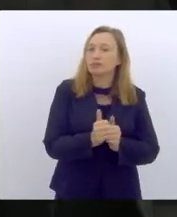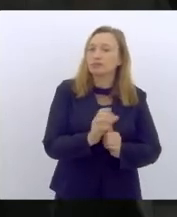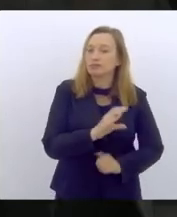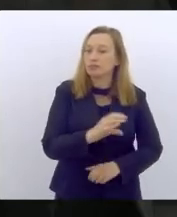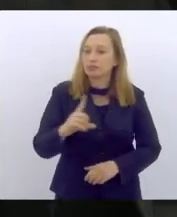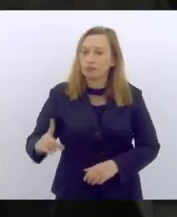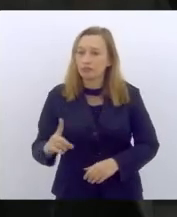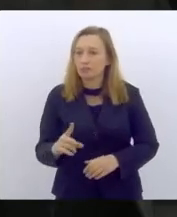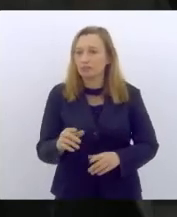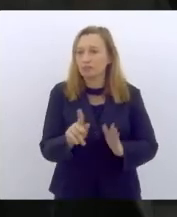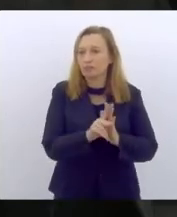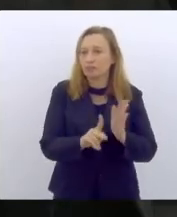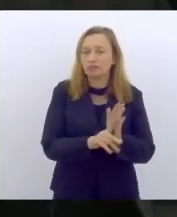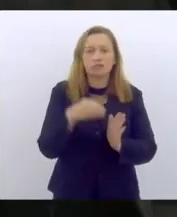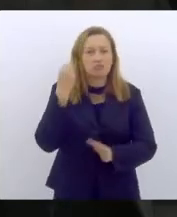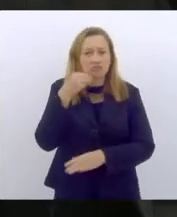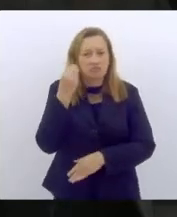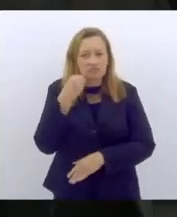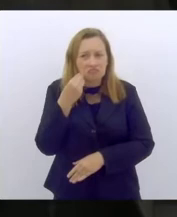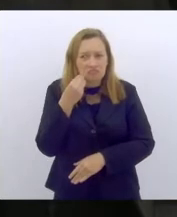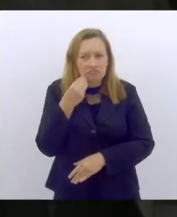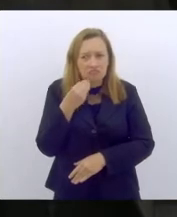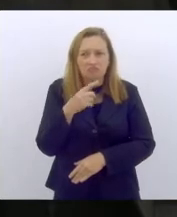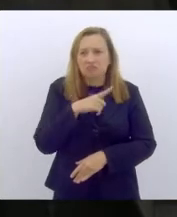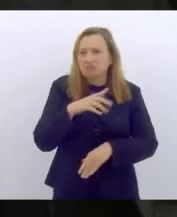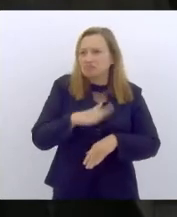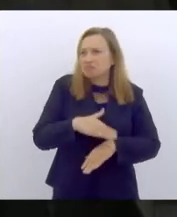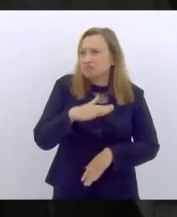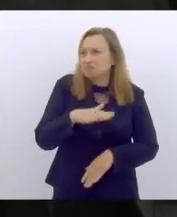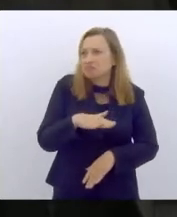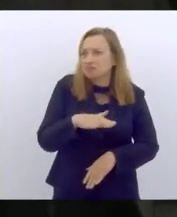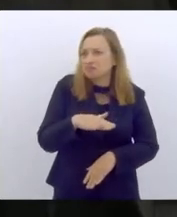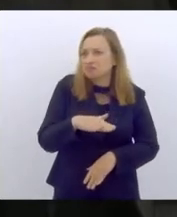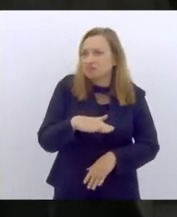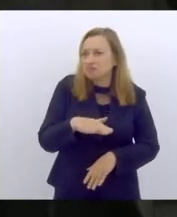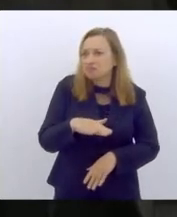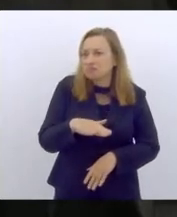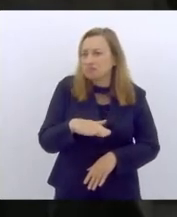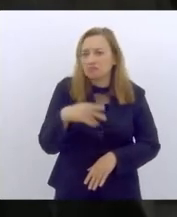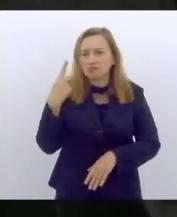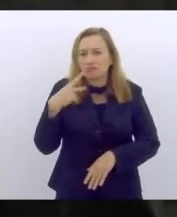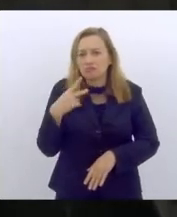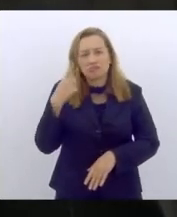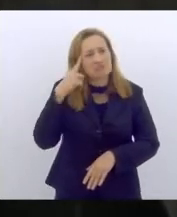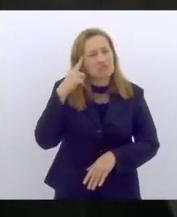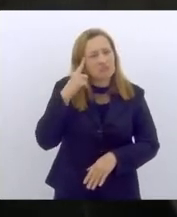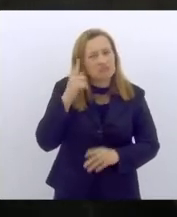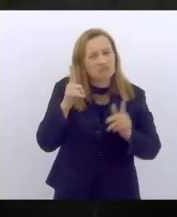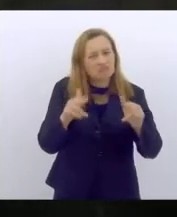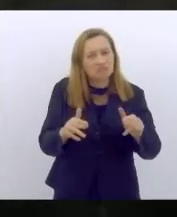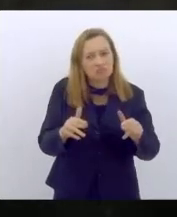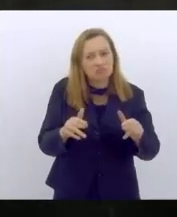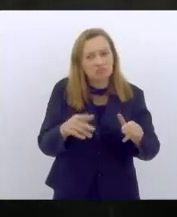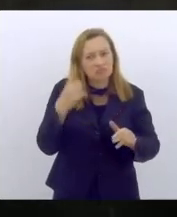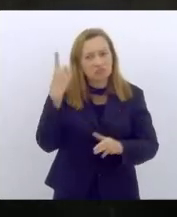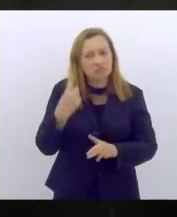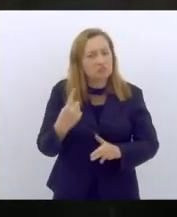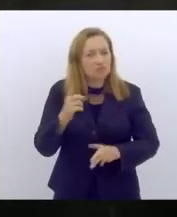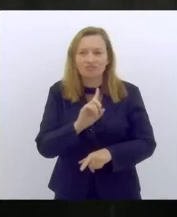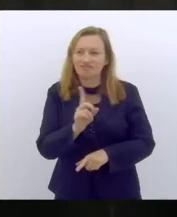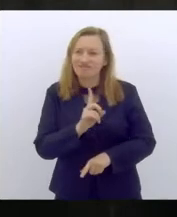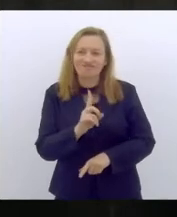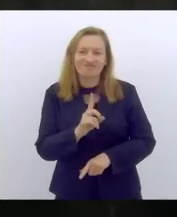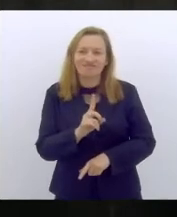projeto não foi uma experiência para ter mais parlamentares que pensam exatamente igual a Dani Monteiro